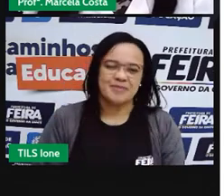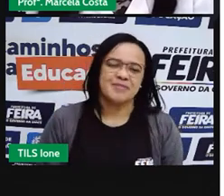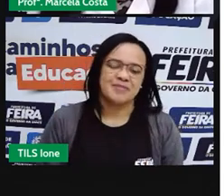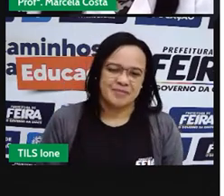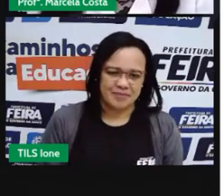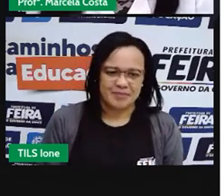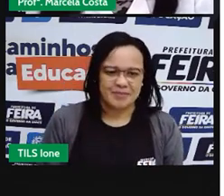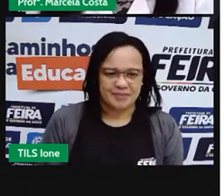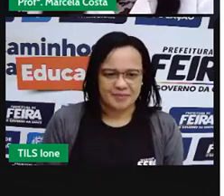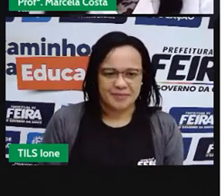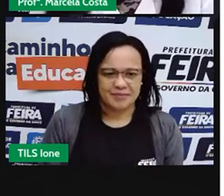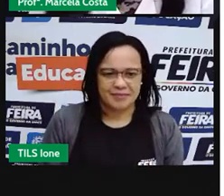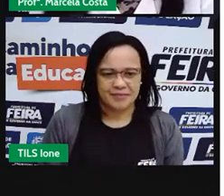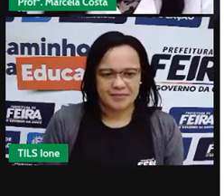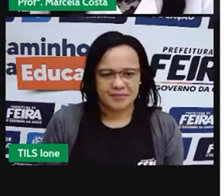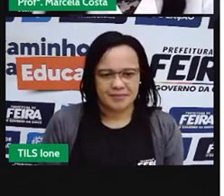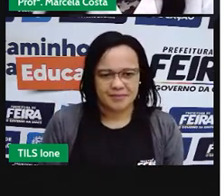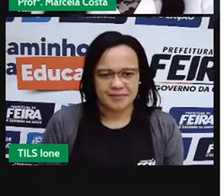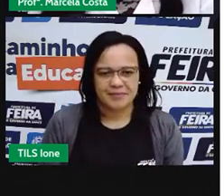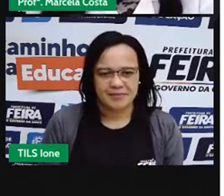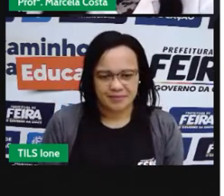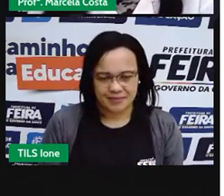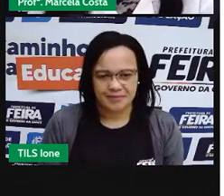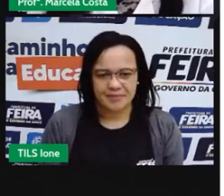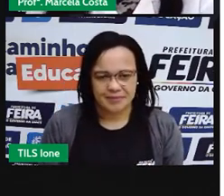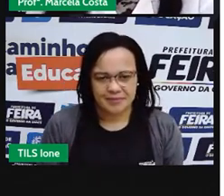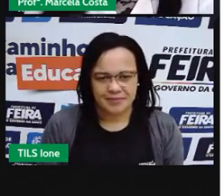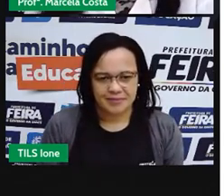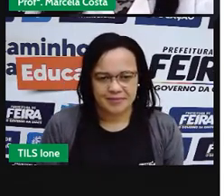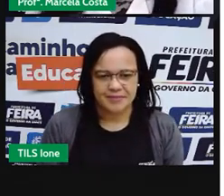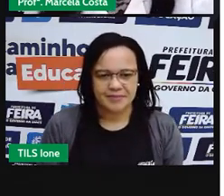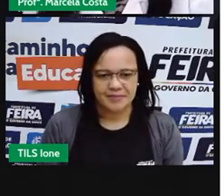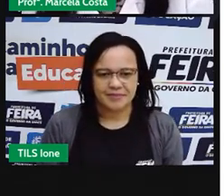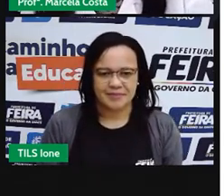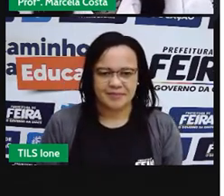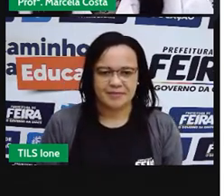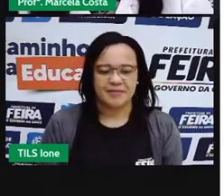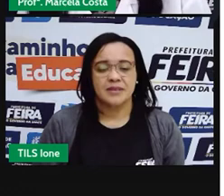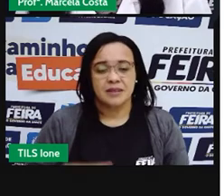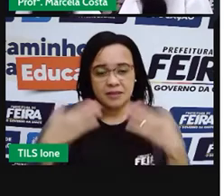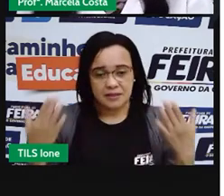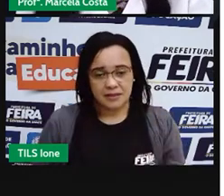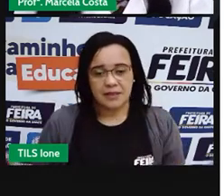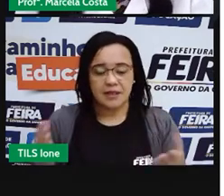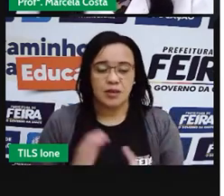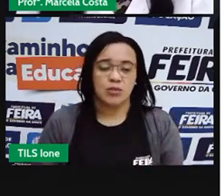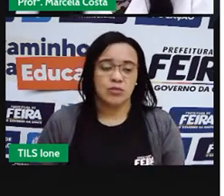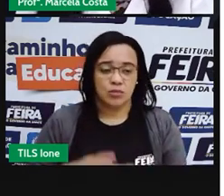outra letra, uma letra cursiva, usando maiúscula, então você começa com a letra maiúscula.